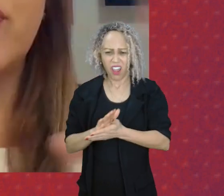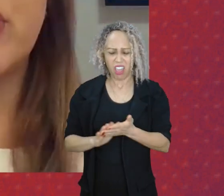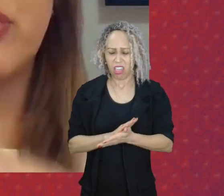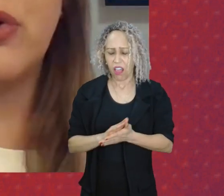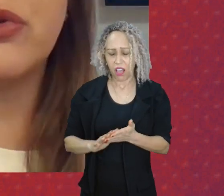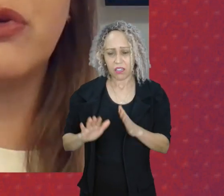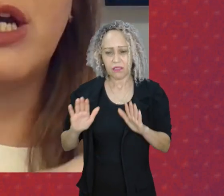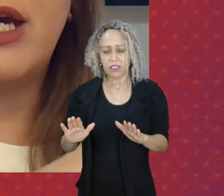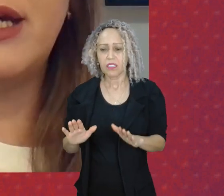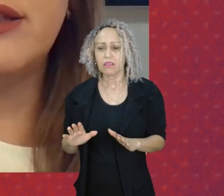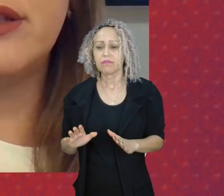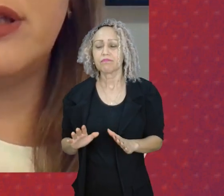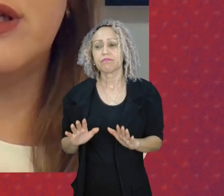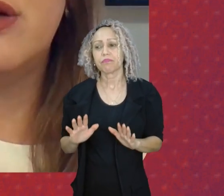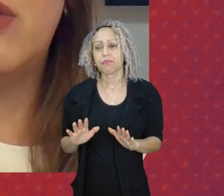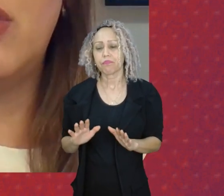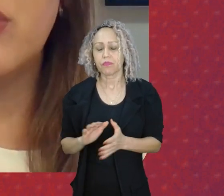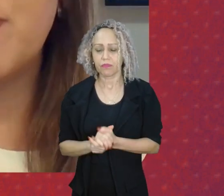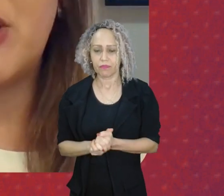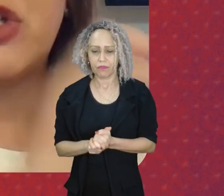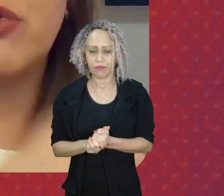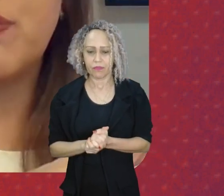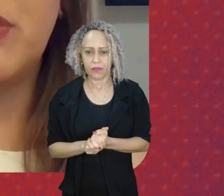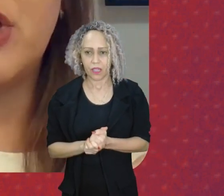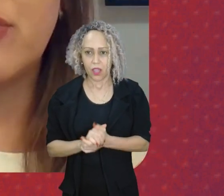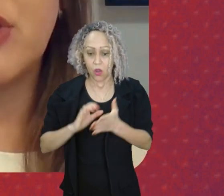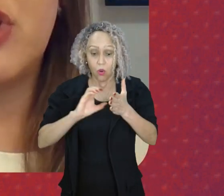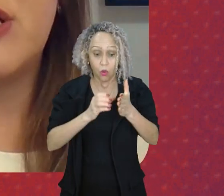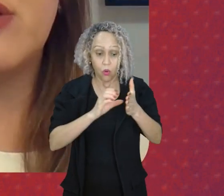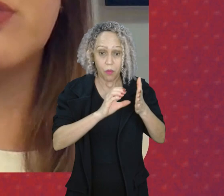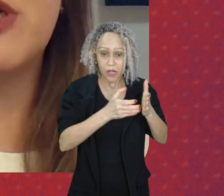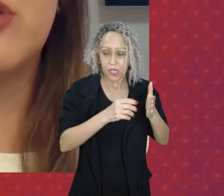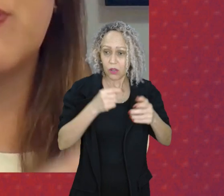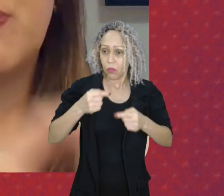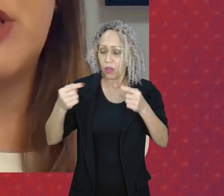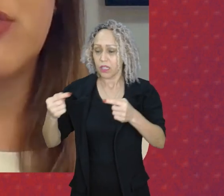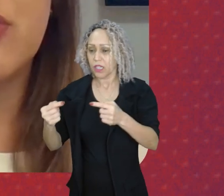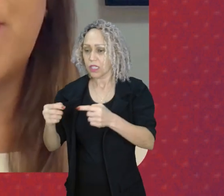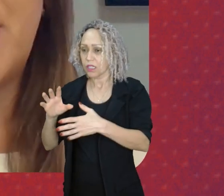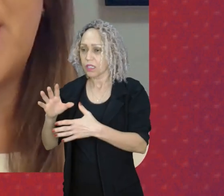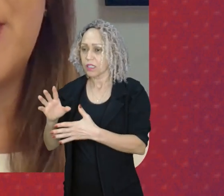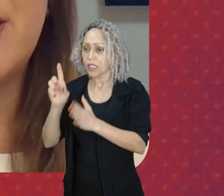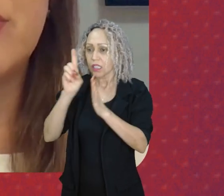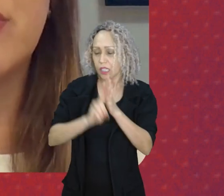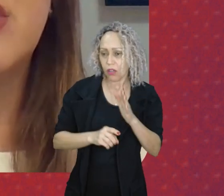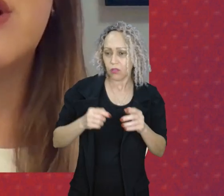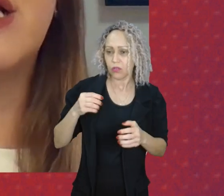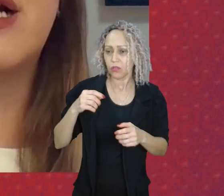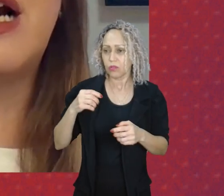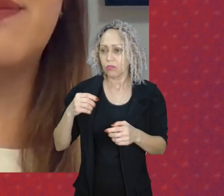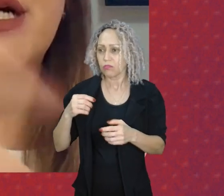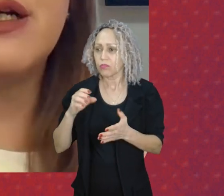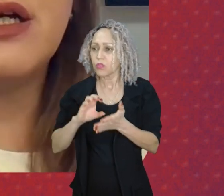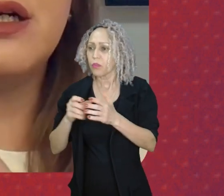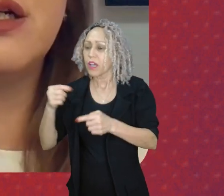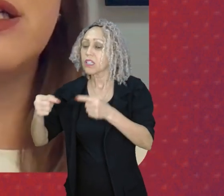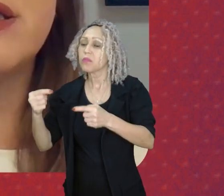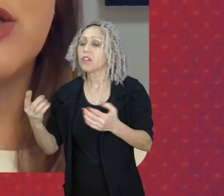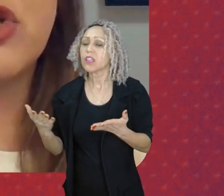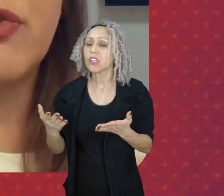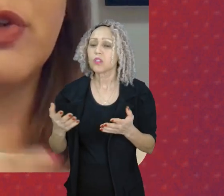esse ciclo vicioso entre os partidos políticos, a direção dos partidos políticos e o parlamento, que